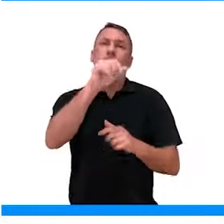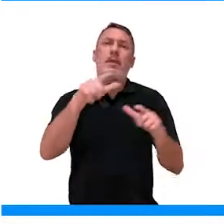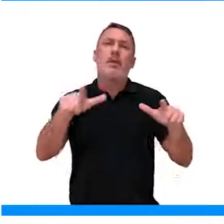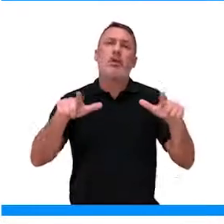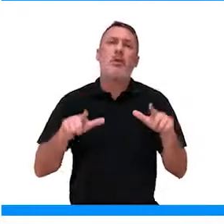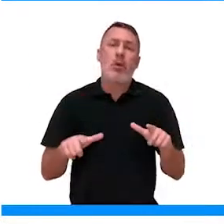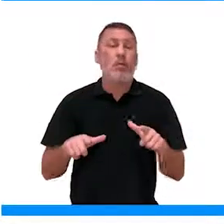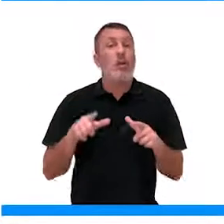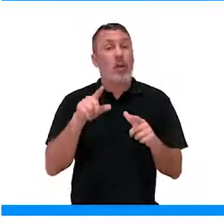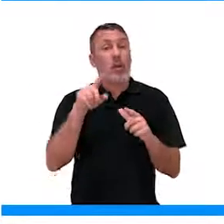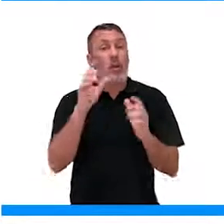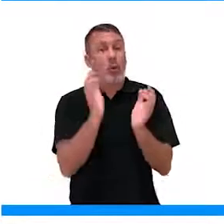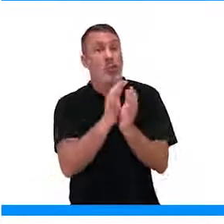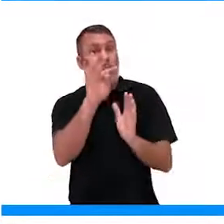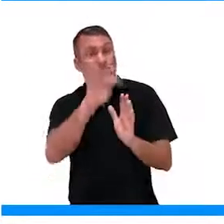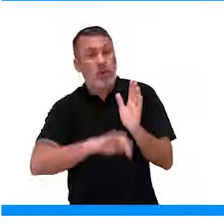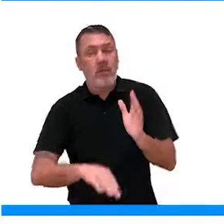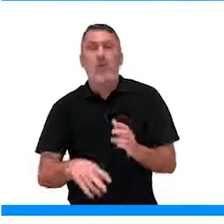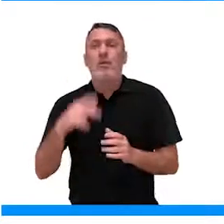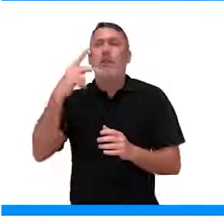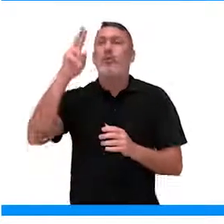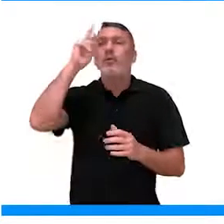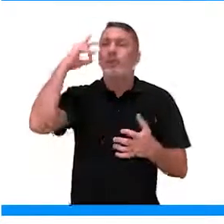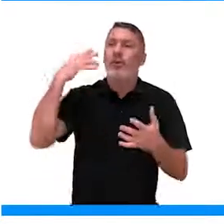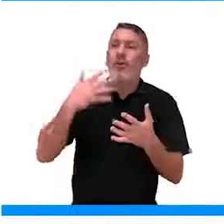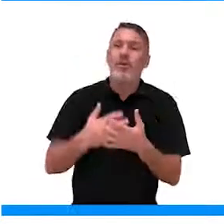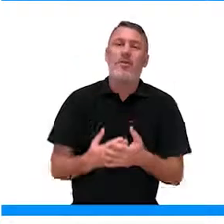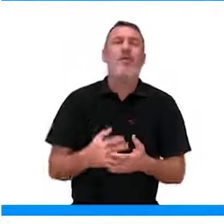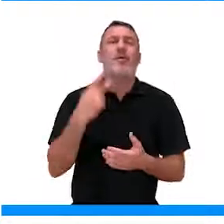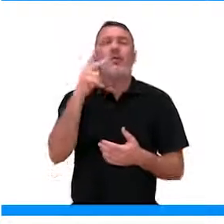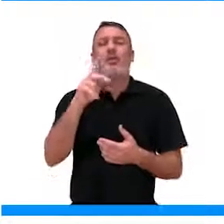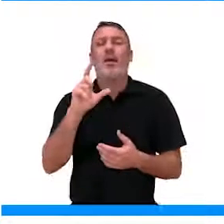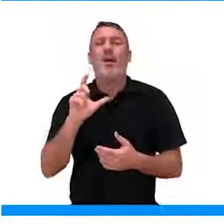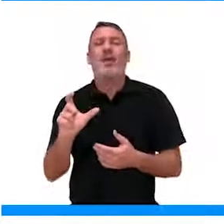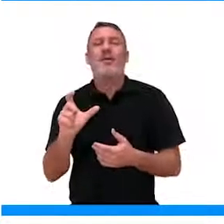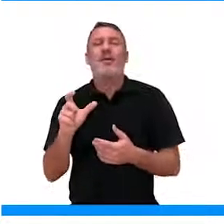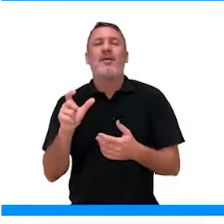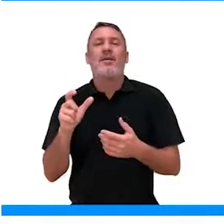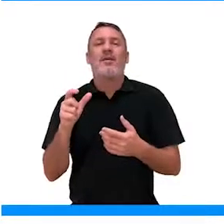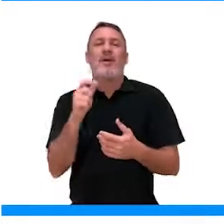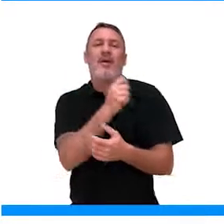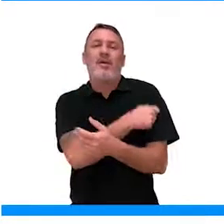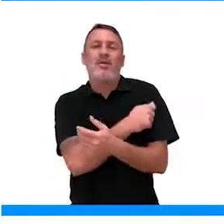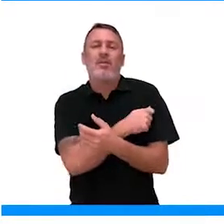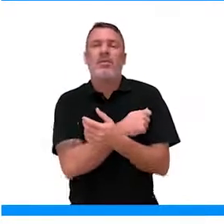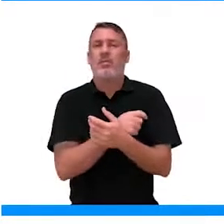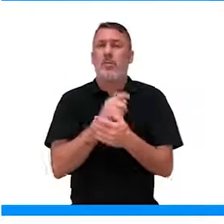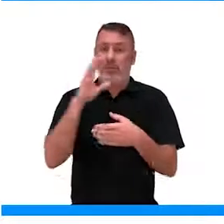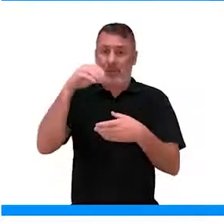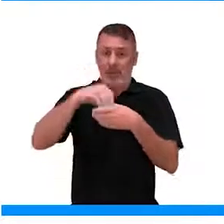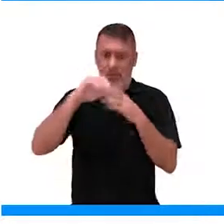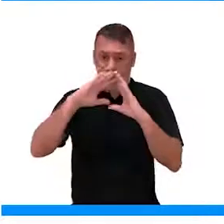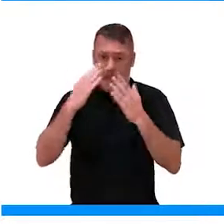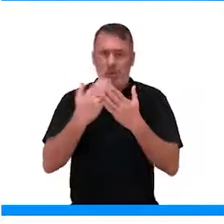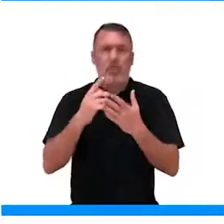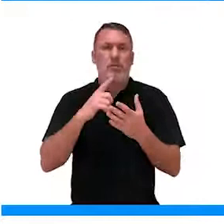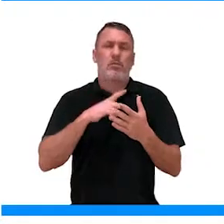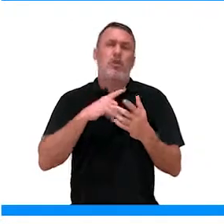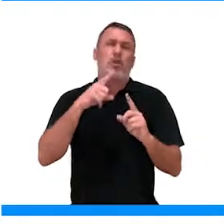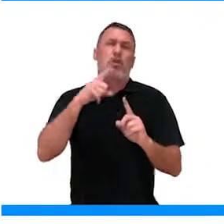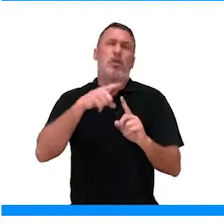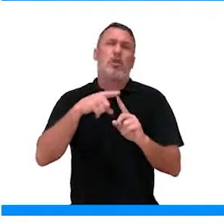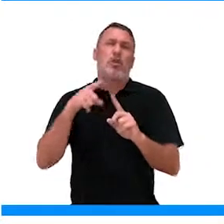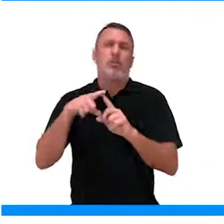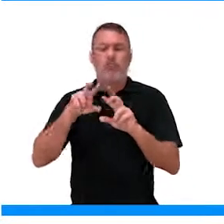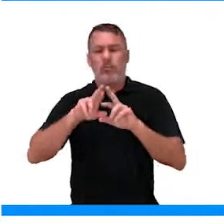seu diploma, é um gênero textual. O seu histórico, a sua carteirinha. No ambiente escolar, a gente tem inúmeros